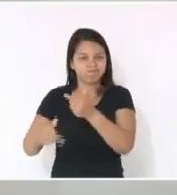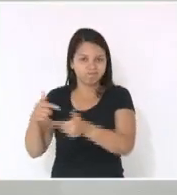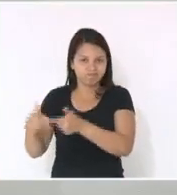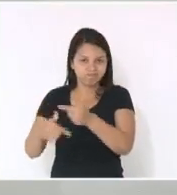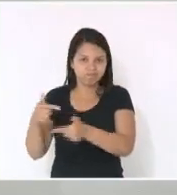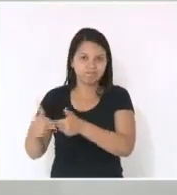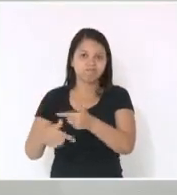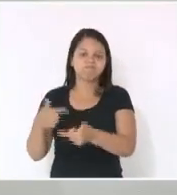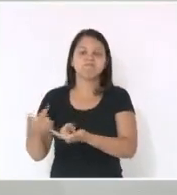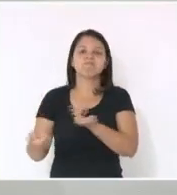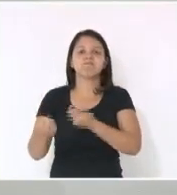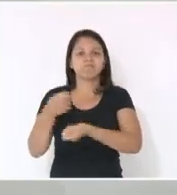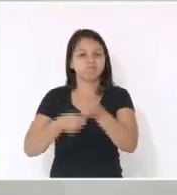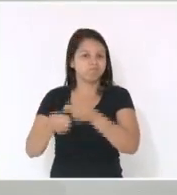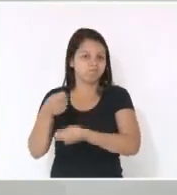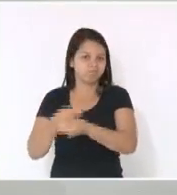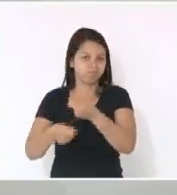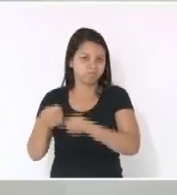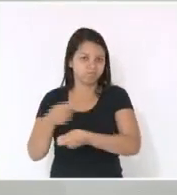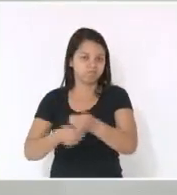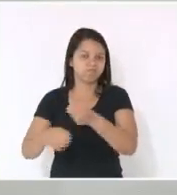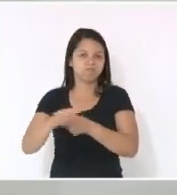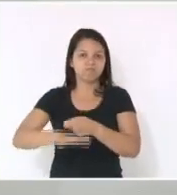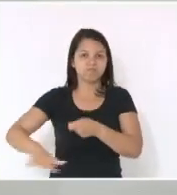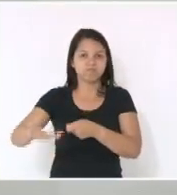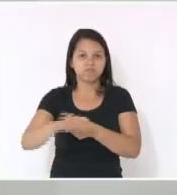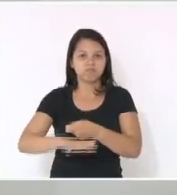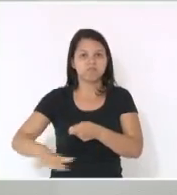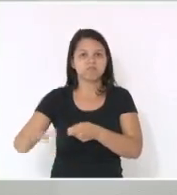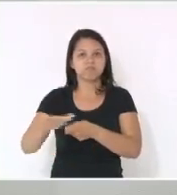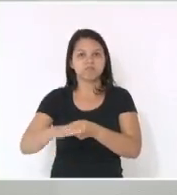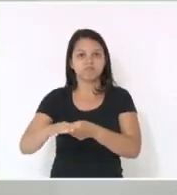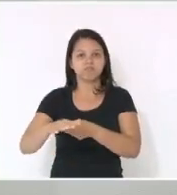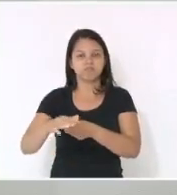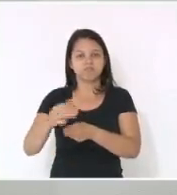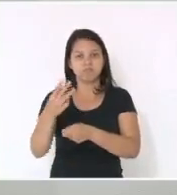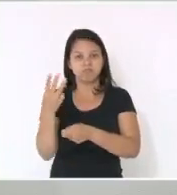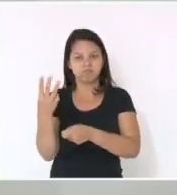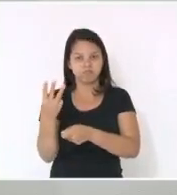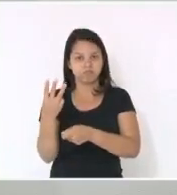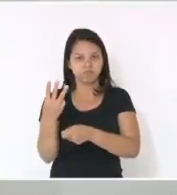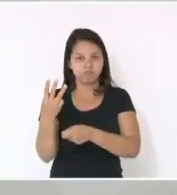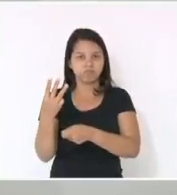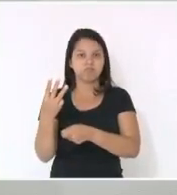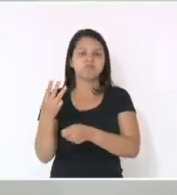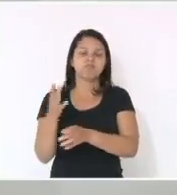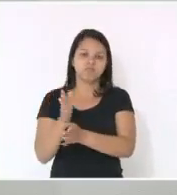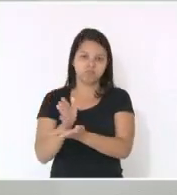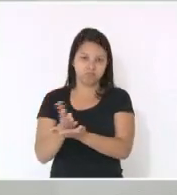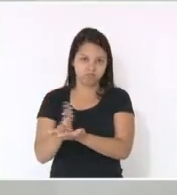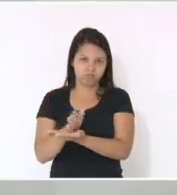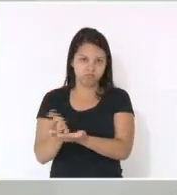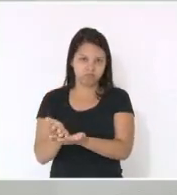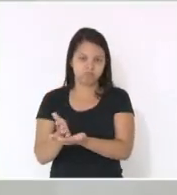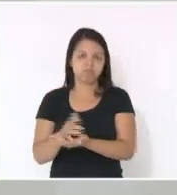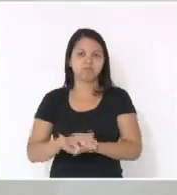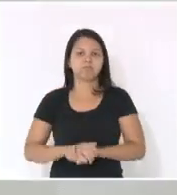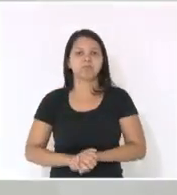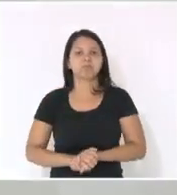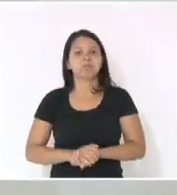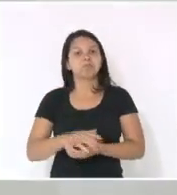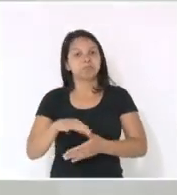econômico daquela região da chamada Trifronteira. Especificamente com